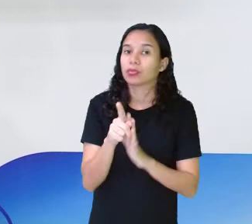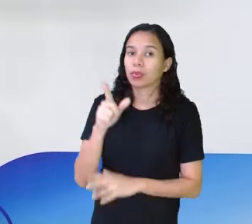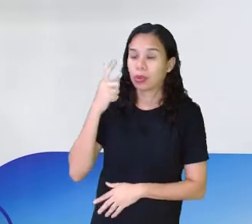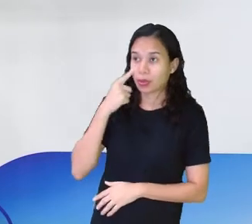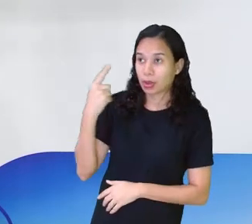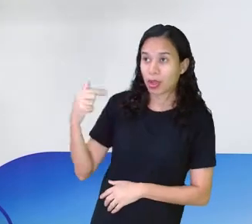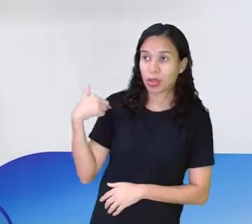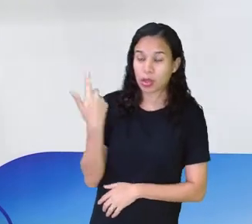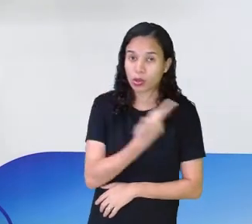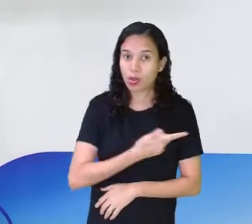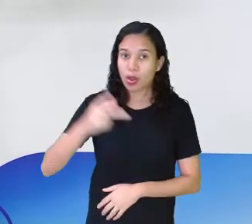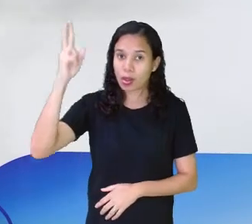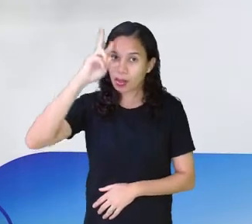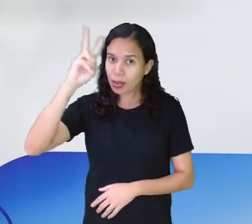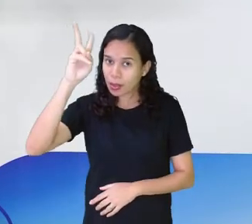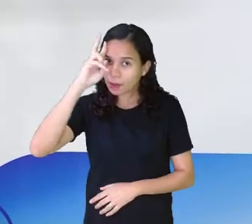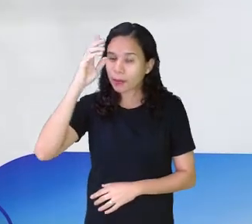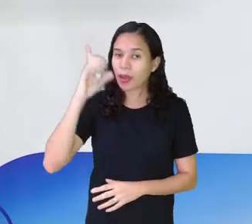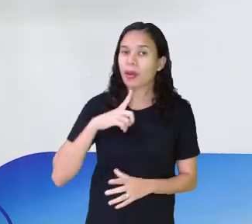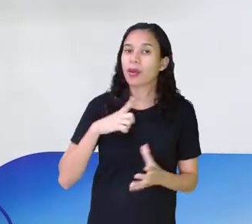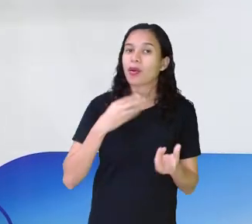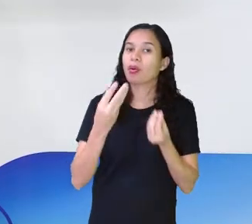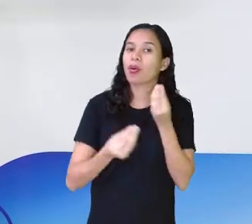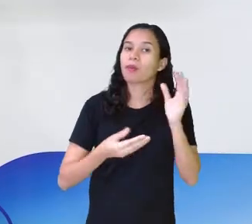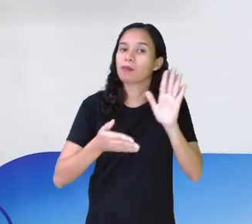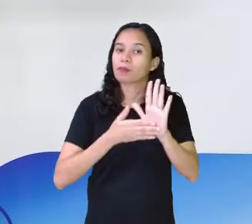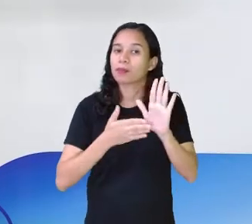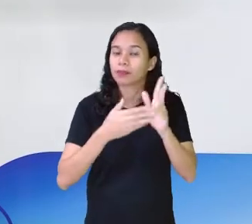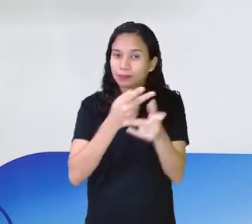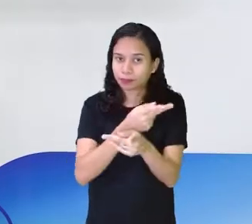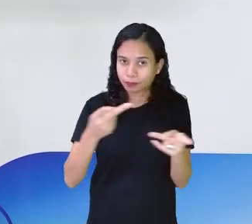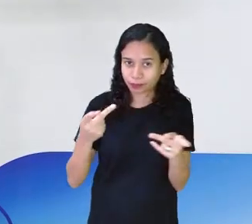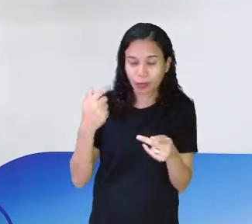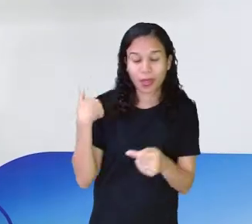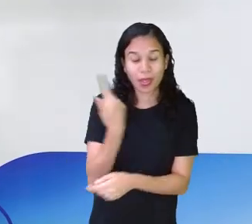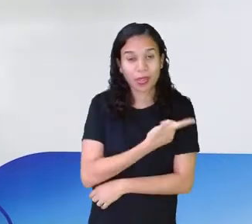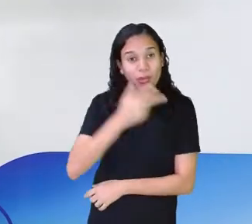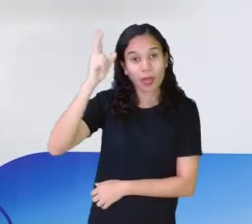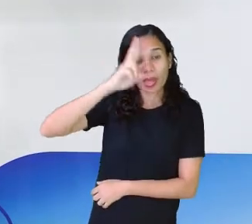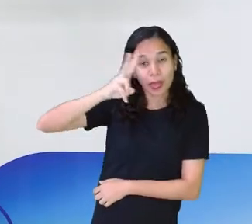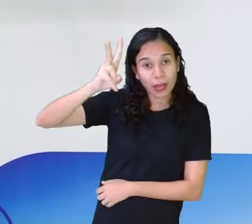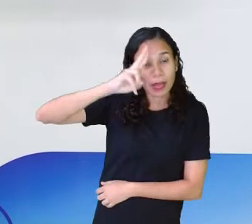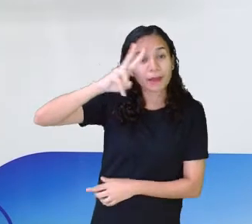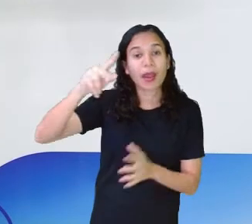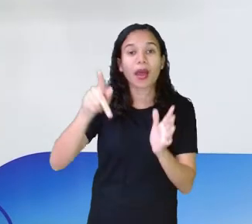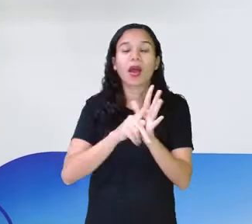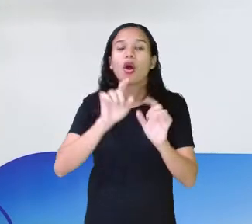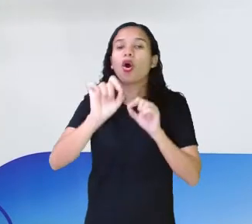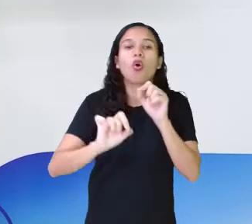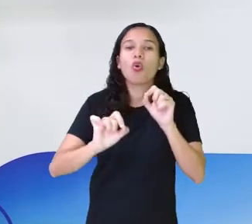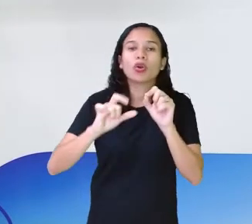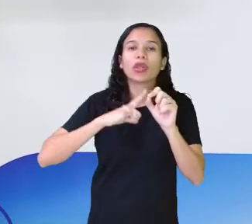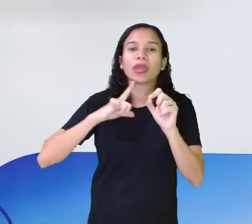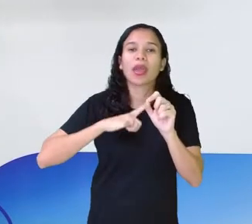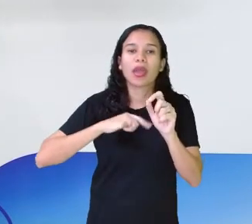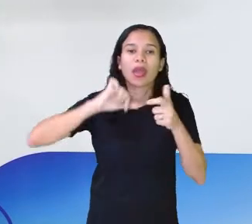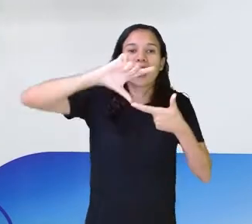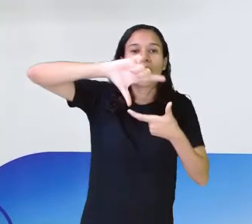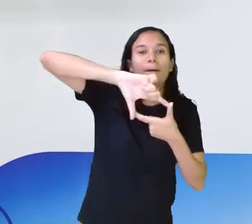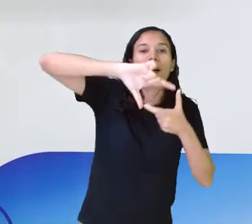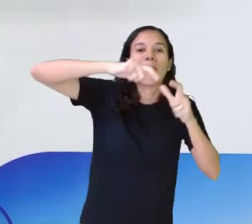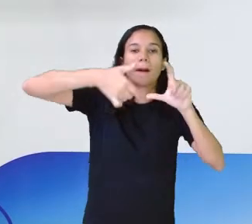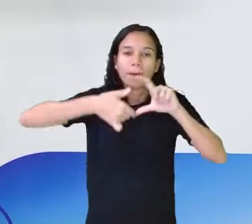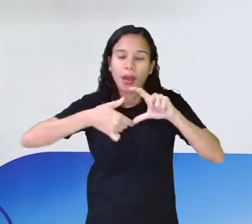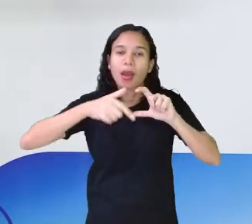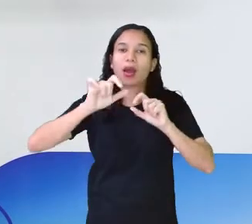vai relembrar aqui, eu trouxe propositalmente, a gente vai relembrar o que são as figuras planas e o que são